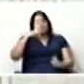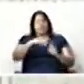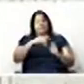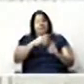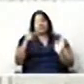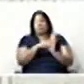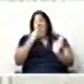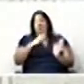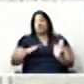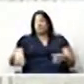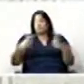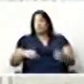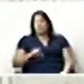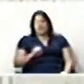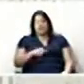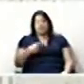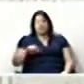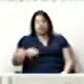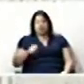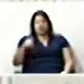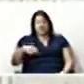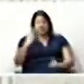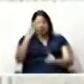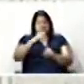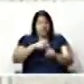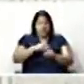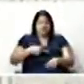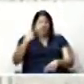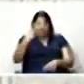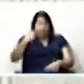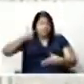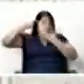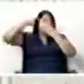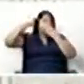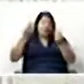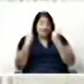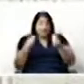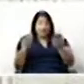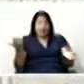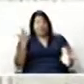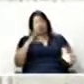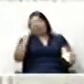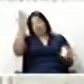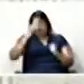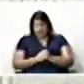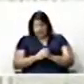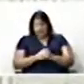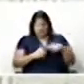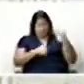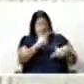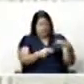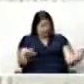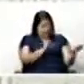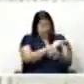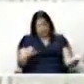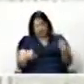do Balneário São José, que menos de 2 meses sofreu 2 sequestros relâmpago na saída do seu